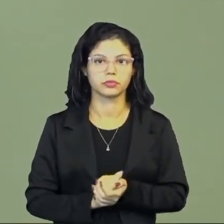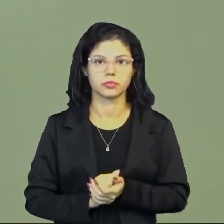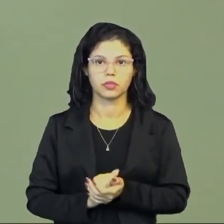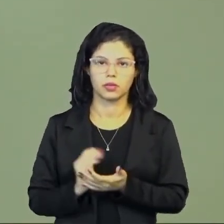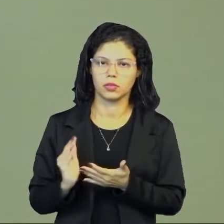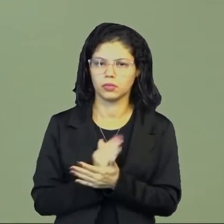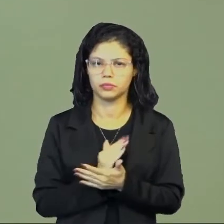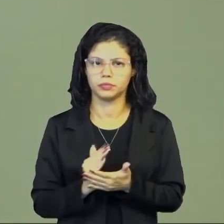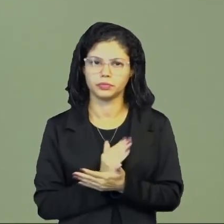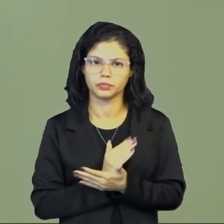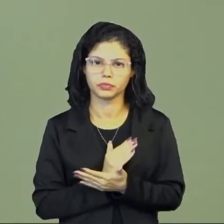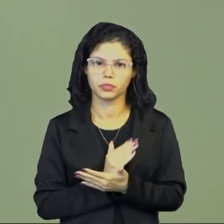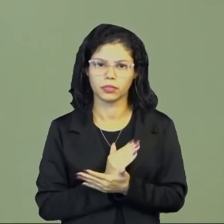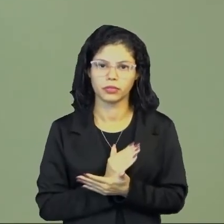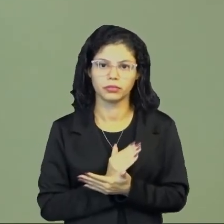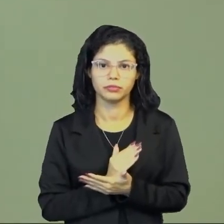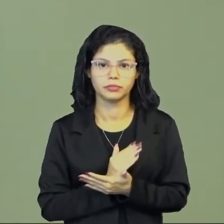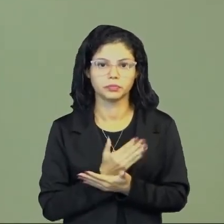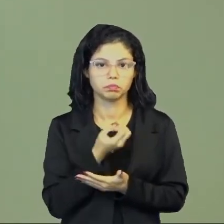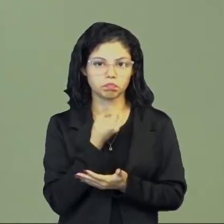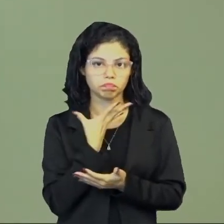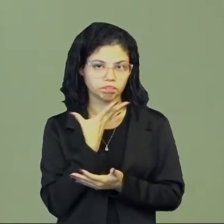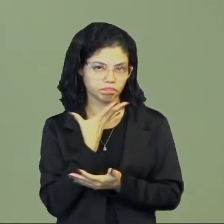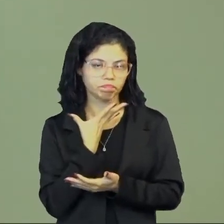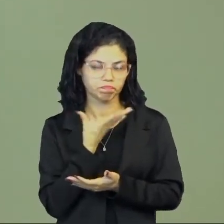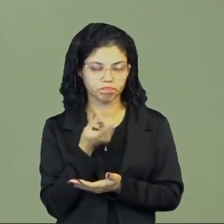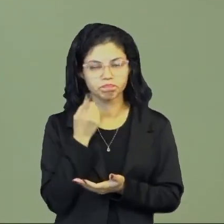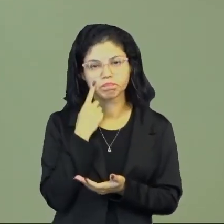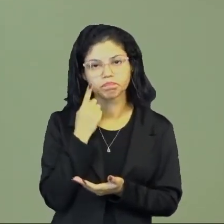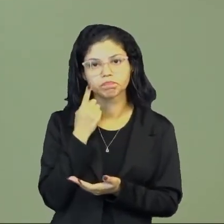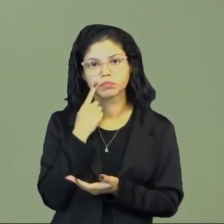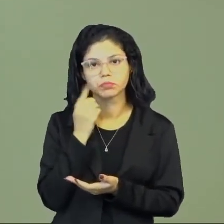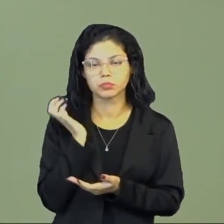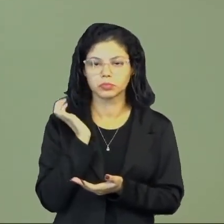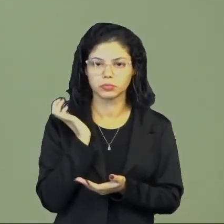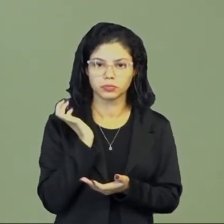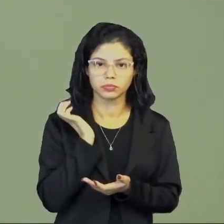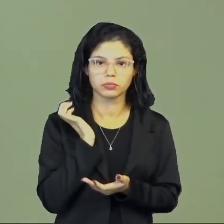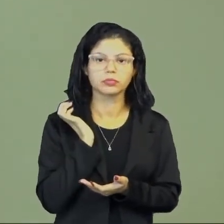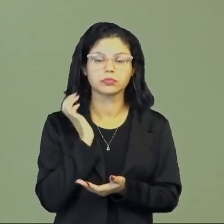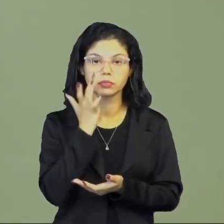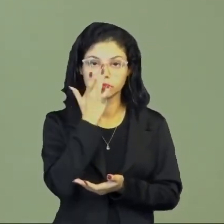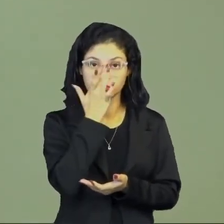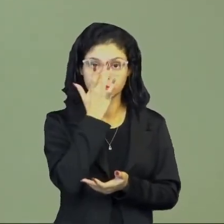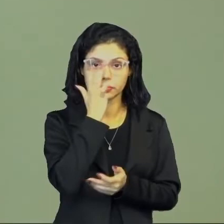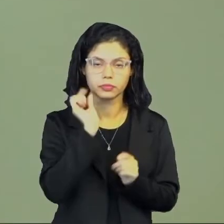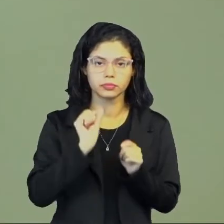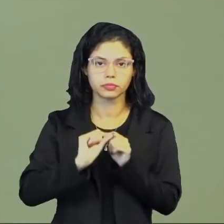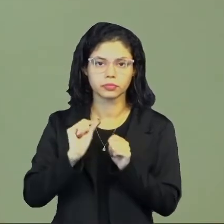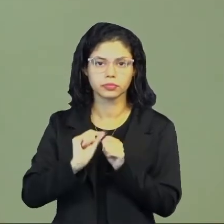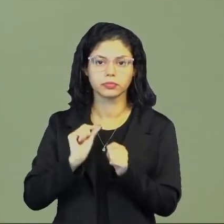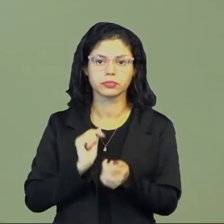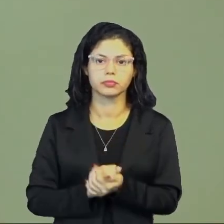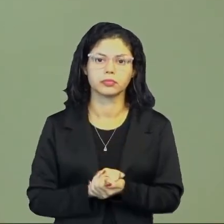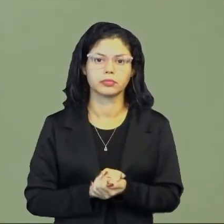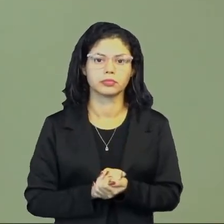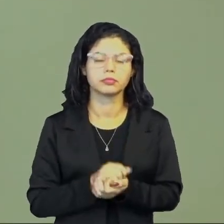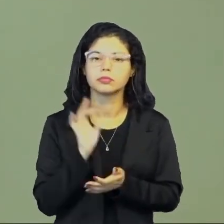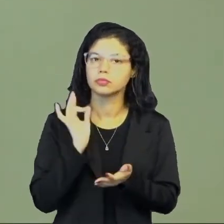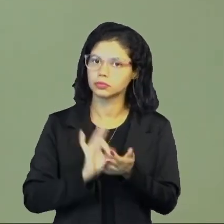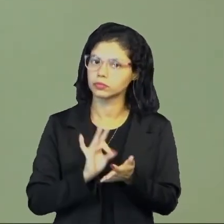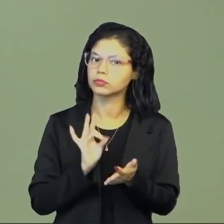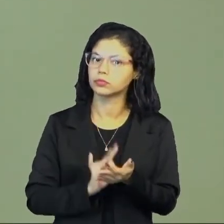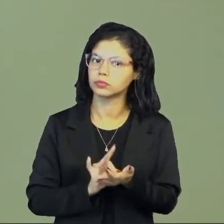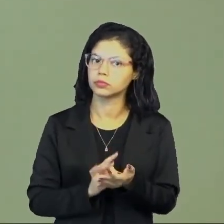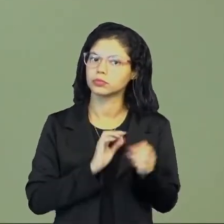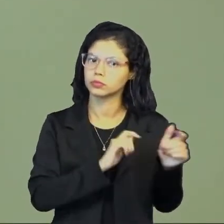algo mais bom, né, aos olhos da nobreza. Então, eles começaram a fazer